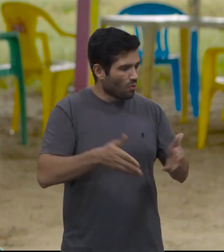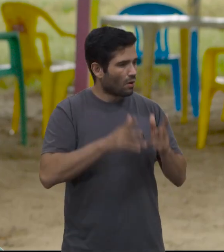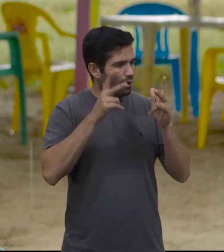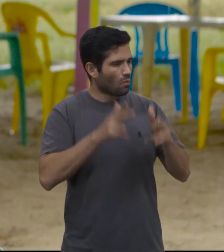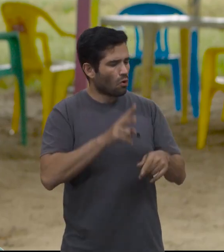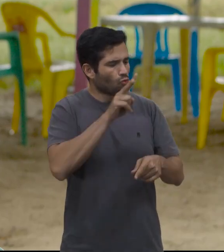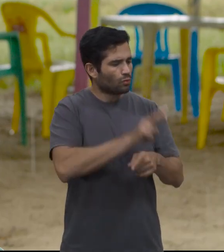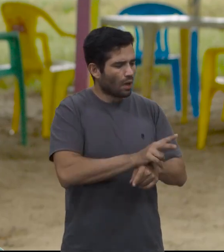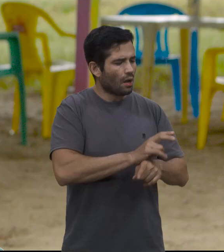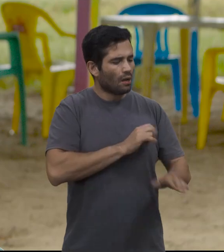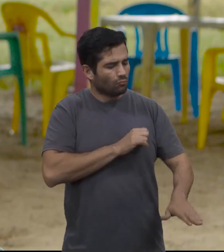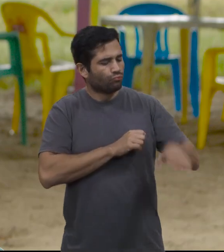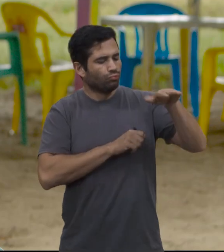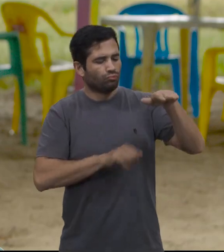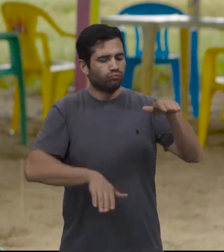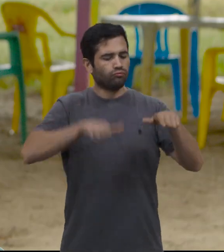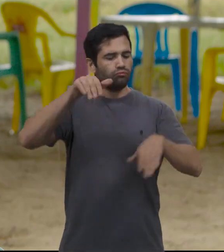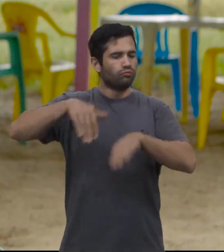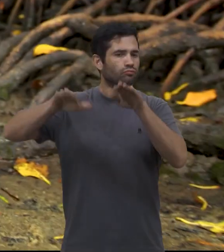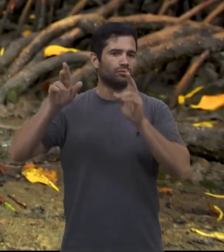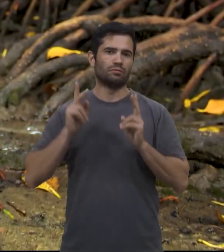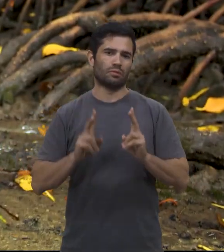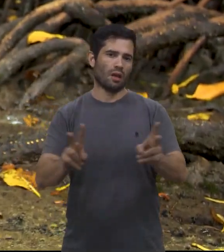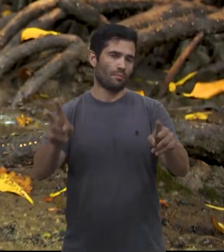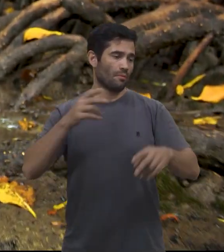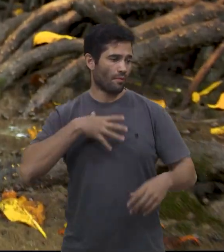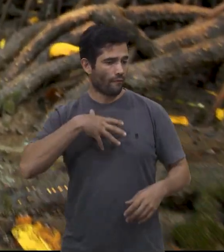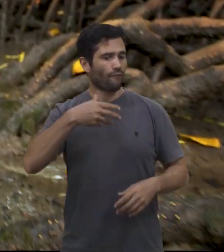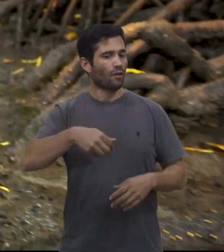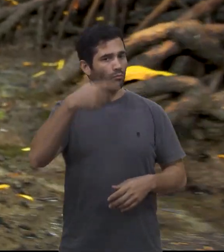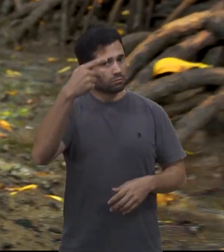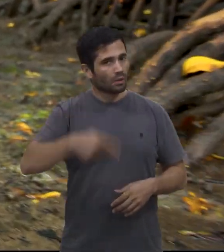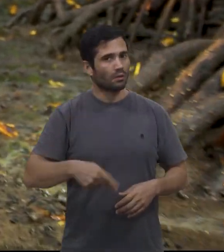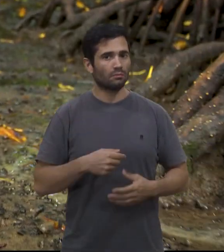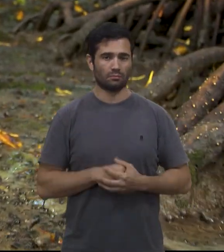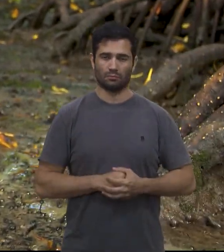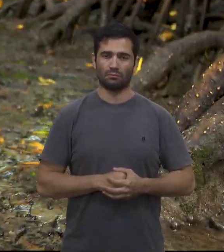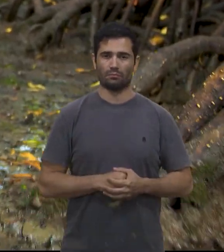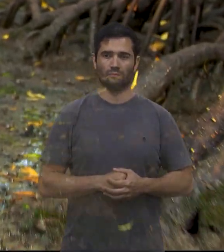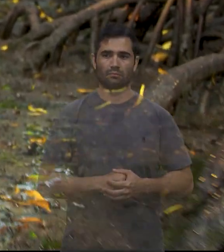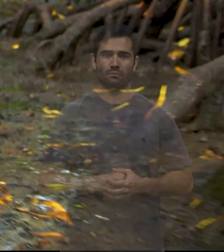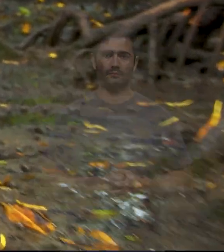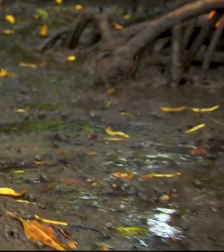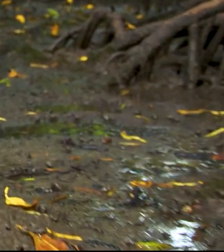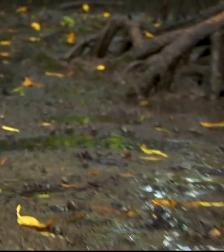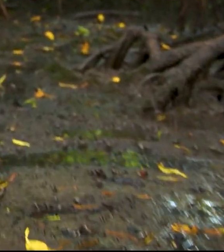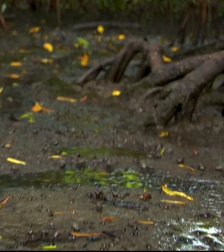raiz dos mangue, que é o que eu me sinto. Meus filhos é da raiz dos mangue.